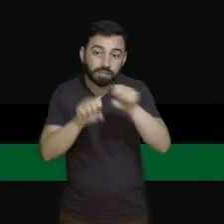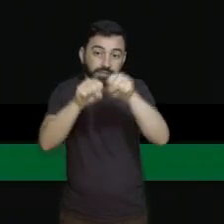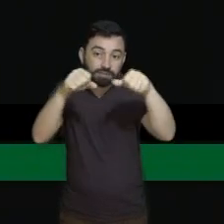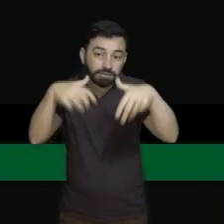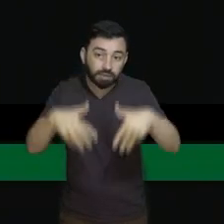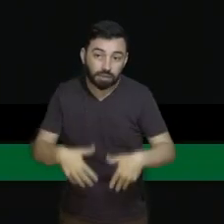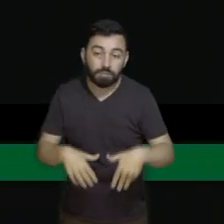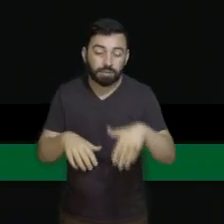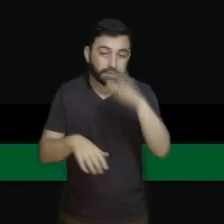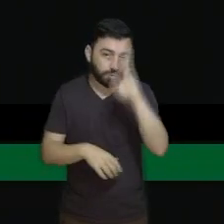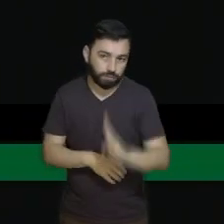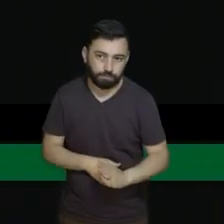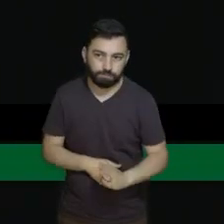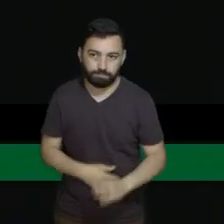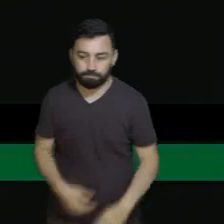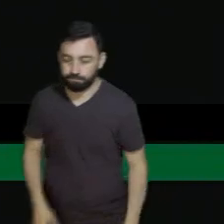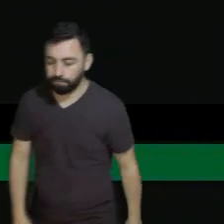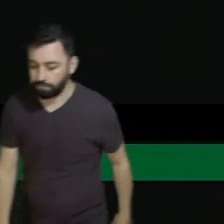nacional.